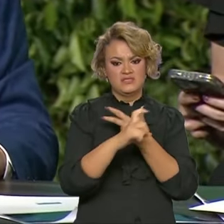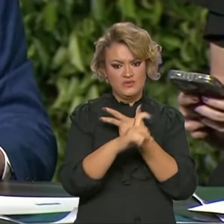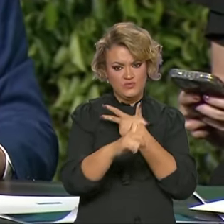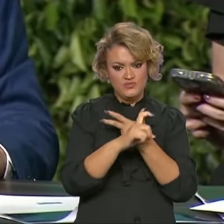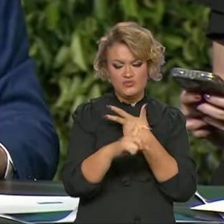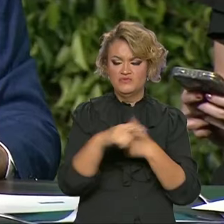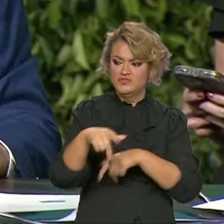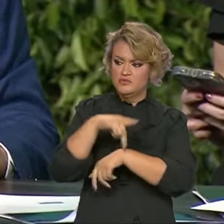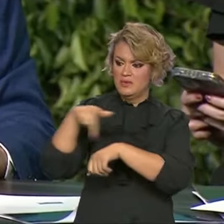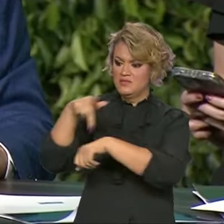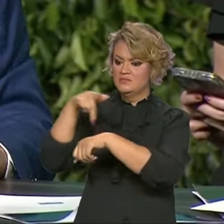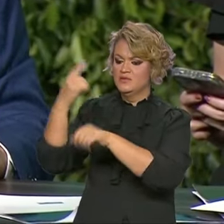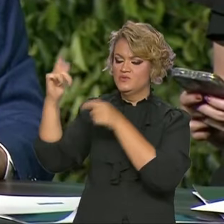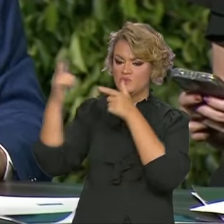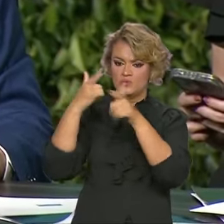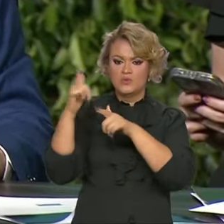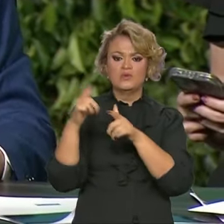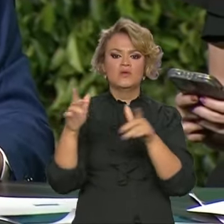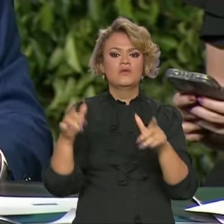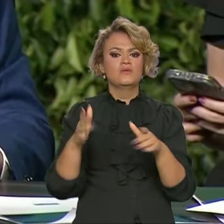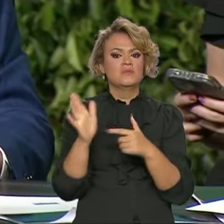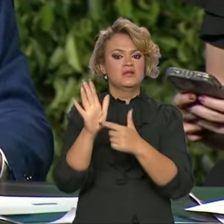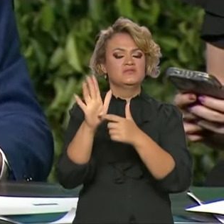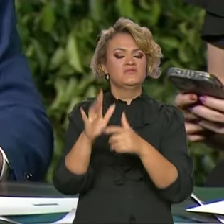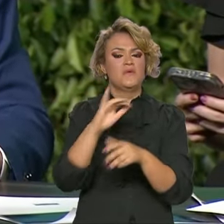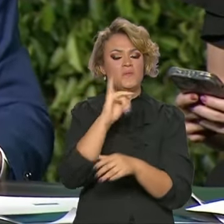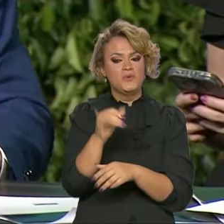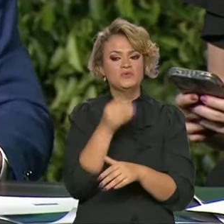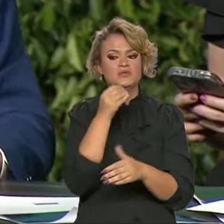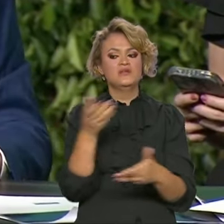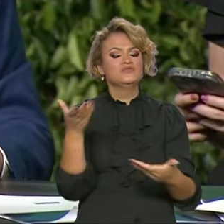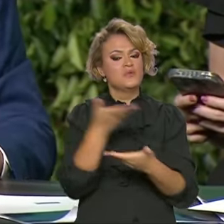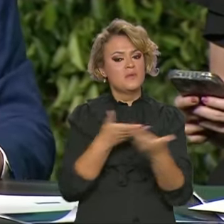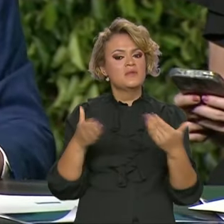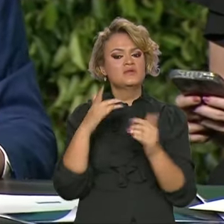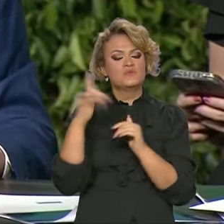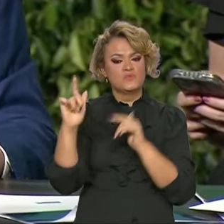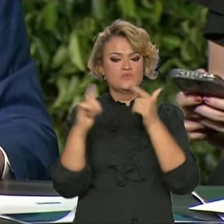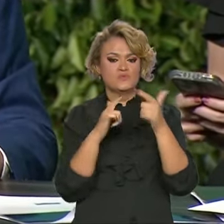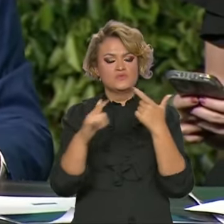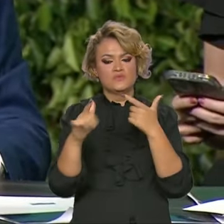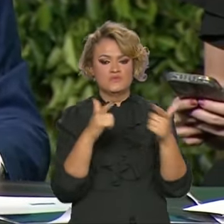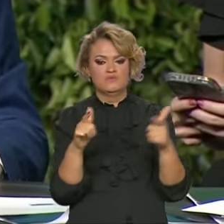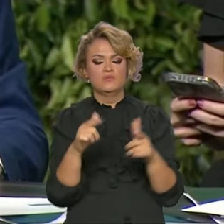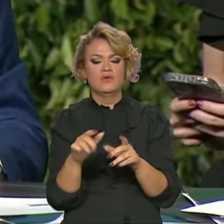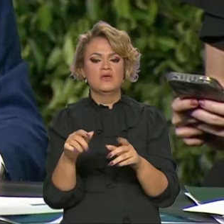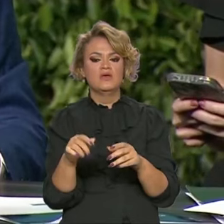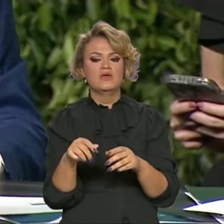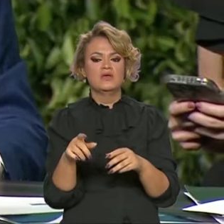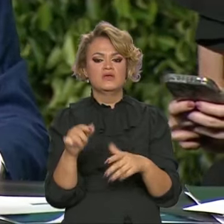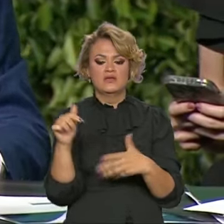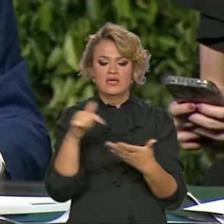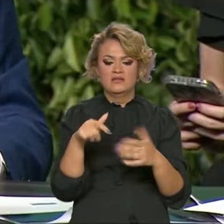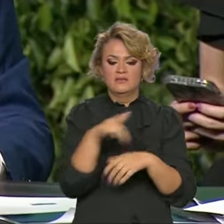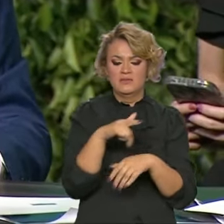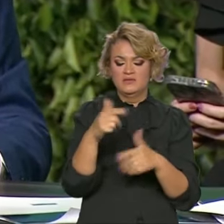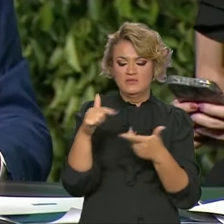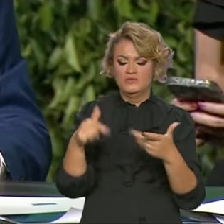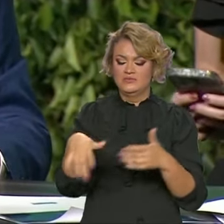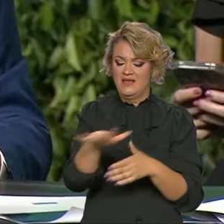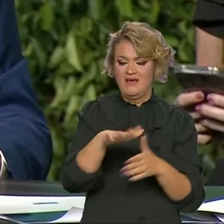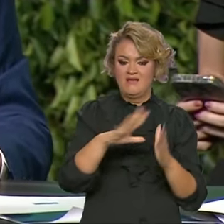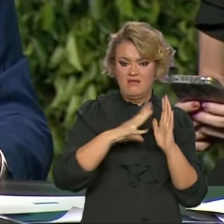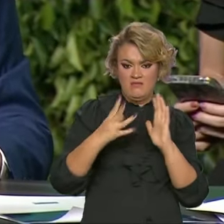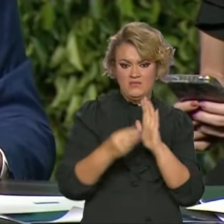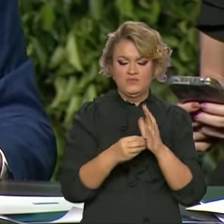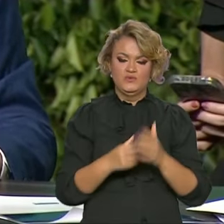dos nossos países na promoção de maiores oportunidades de cooperação técnica e comercial entre os países da Bacia